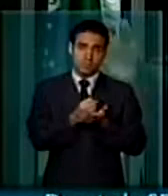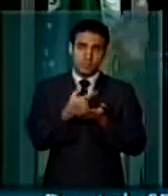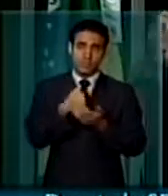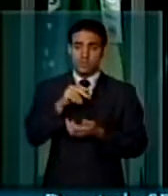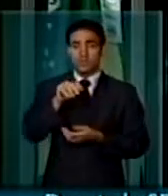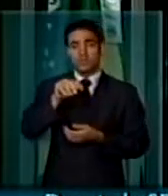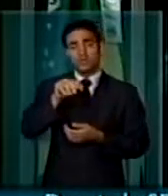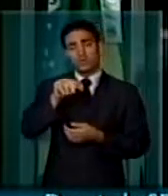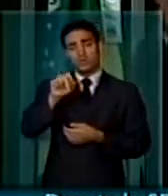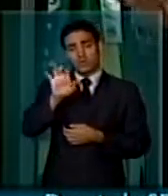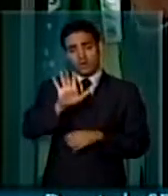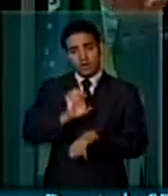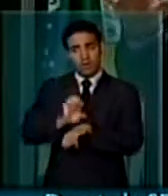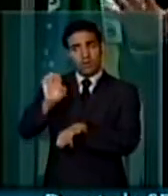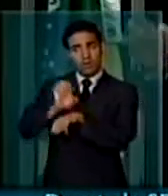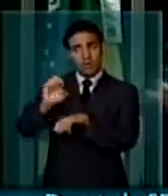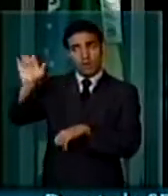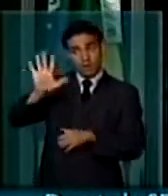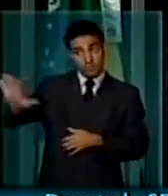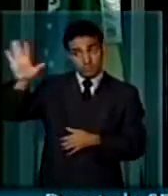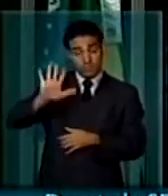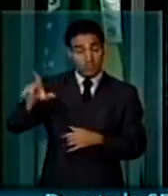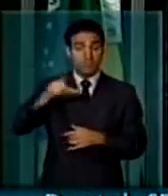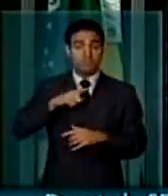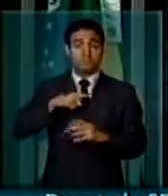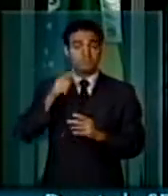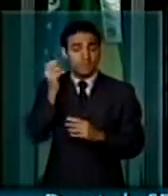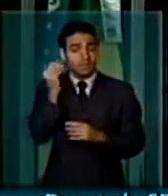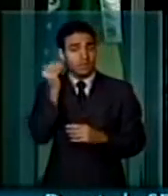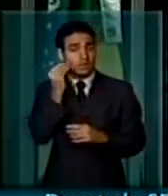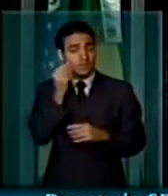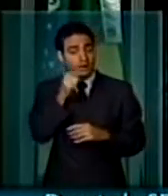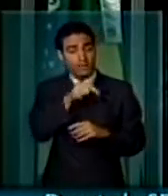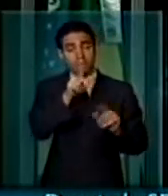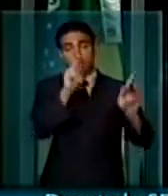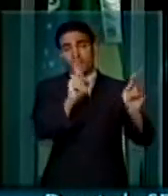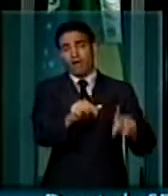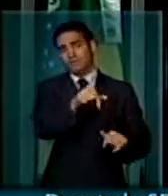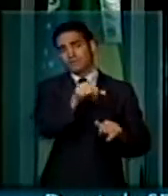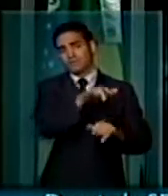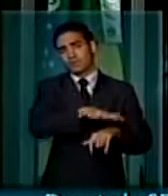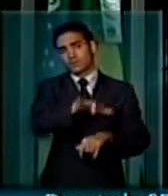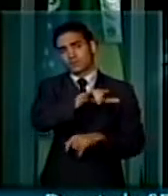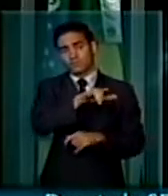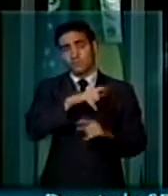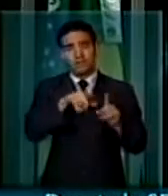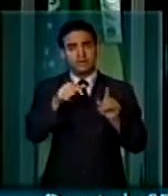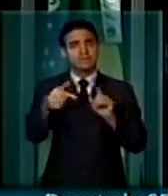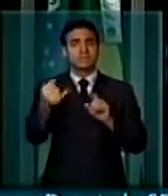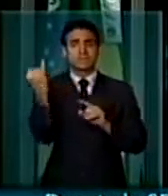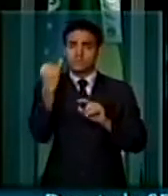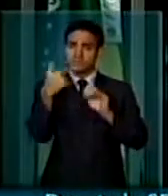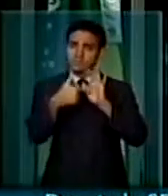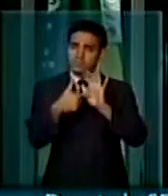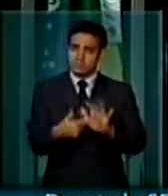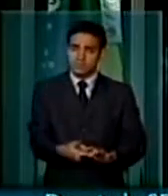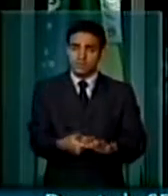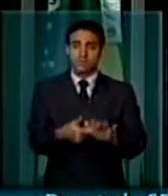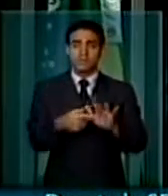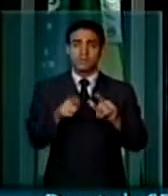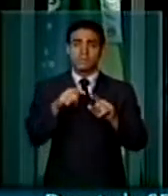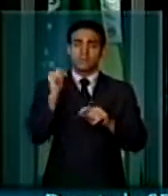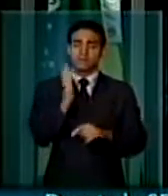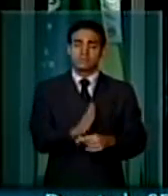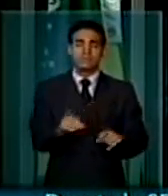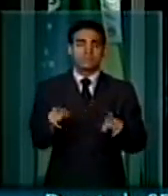para que nós possamos buscar a pacificação daquela região. Mas é importante mostrar para o Brasil e para as autoridades brasileiras